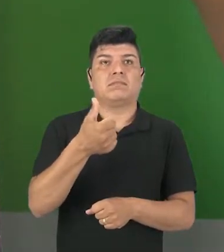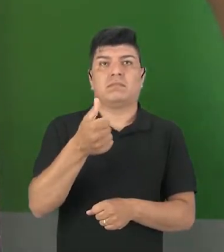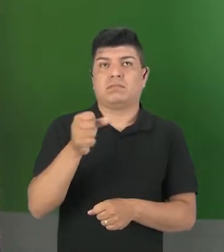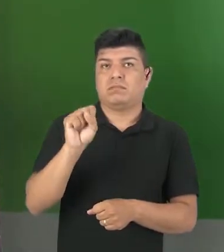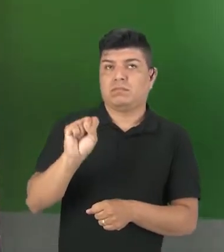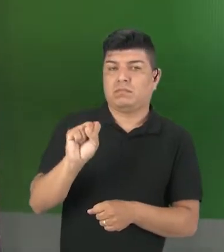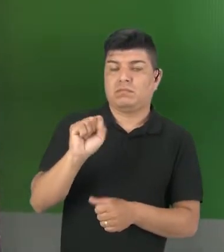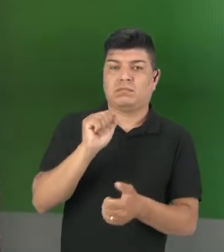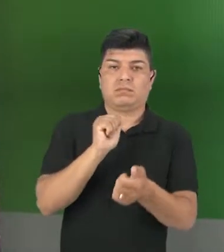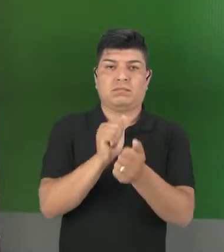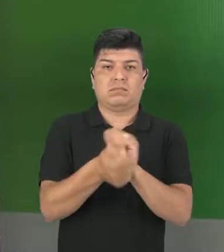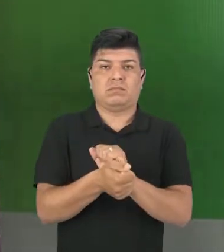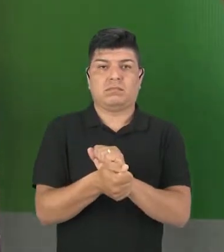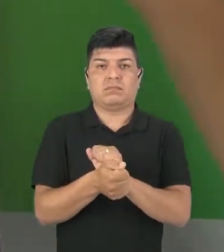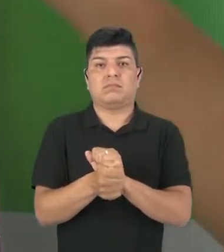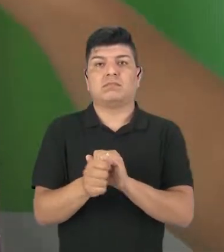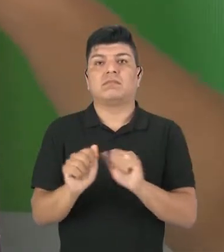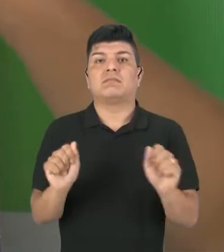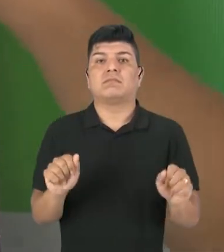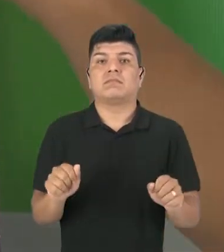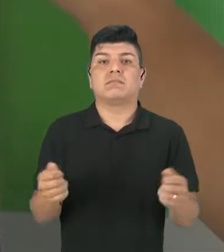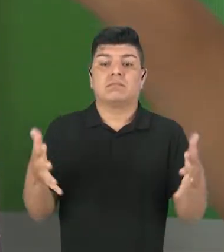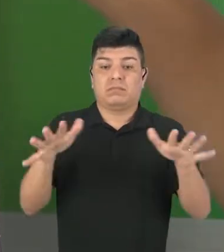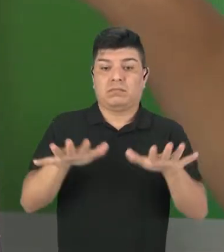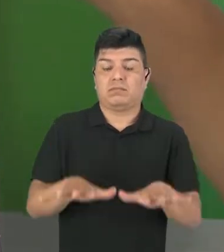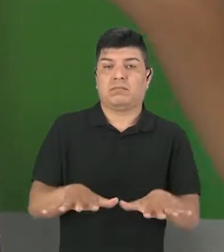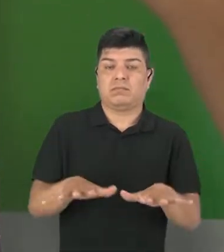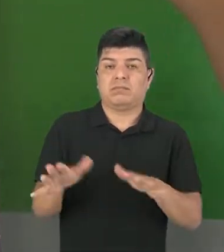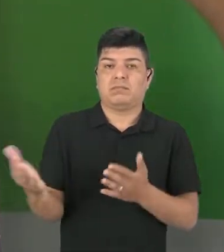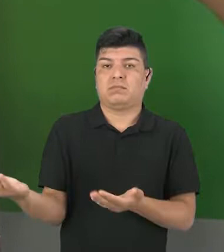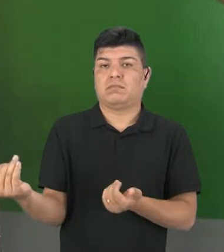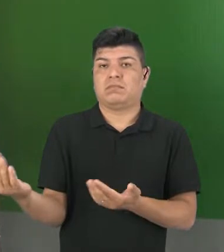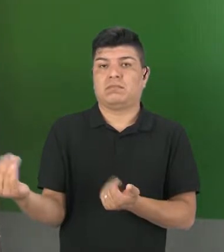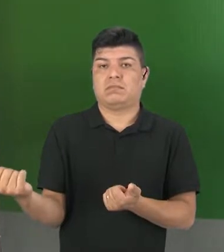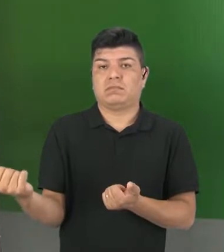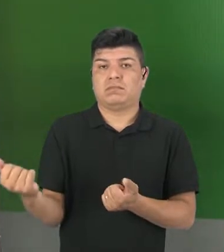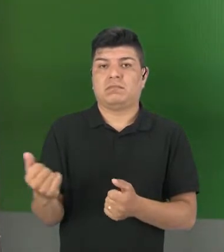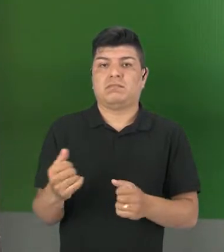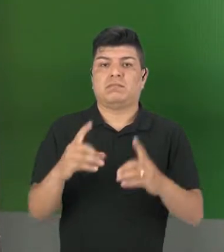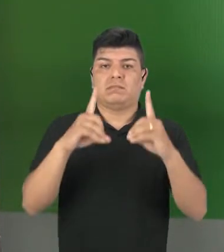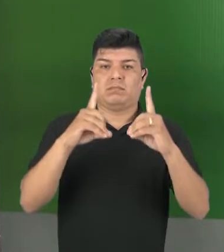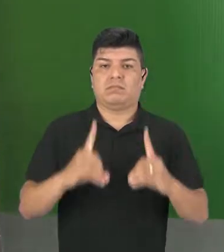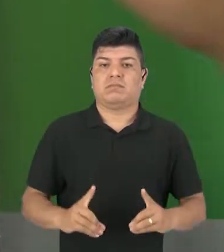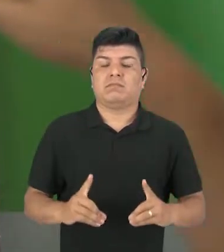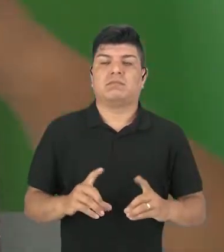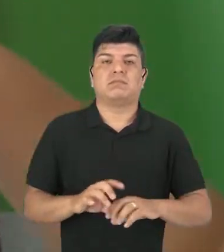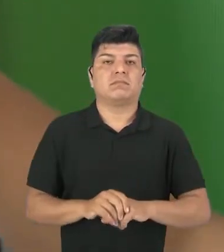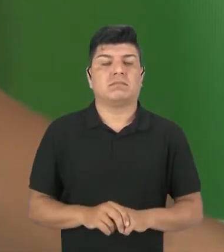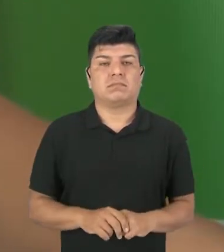Esporte é fonte de inclusão para jovens com deficiência.